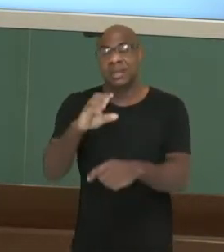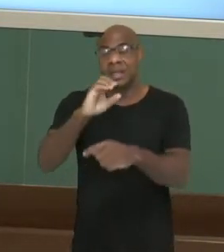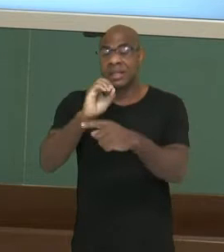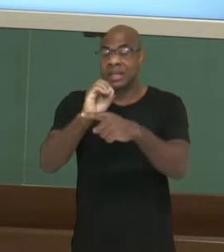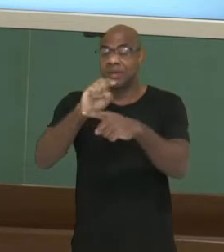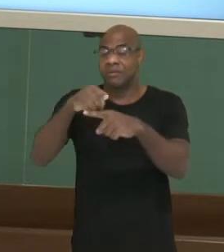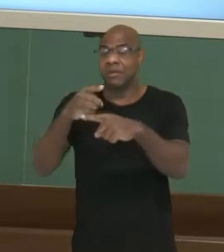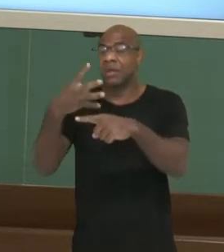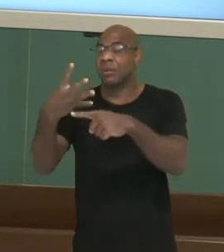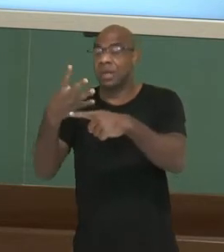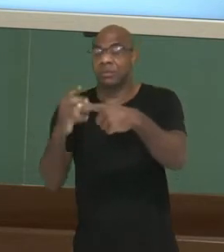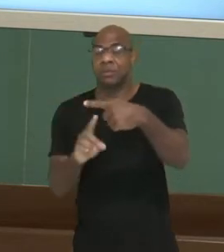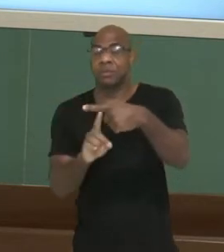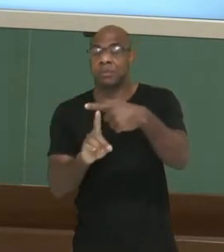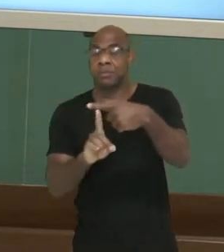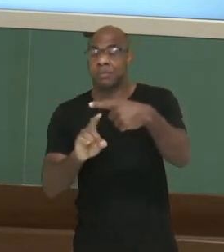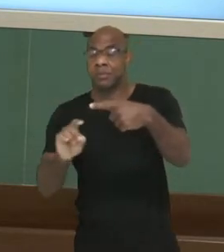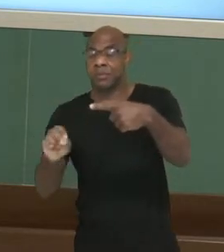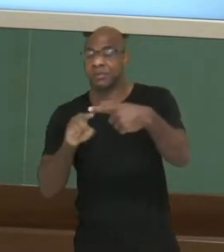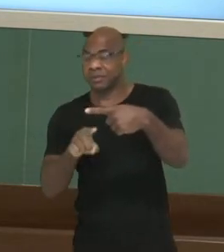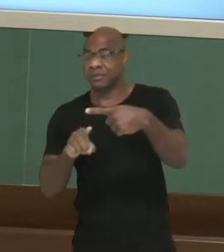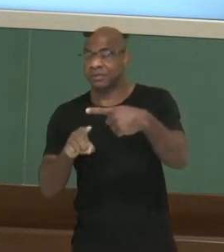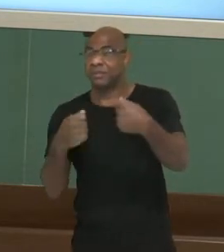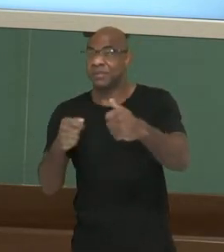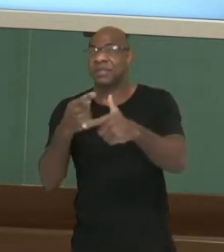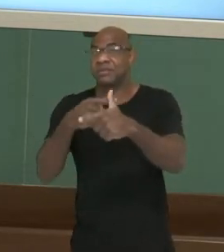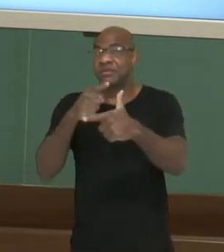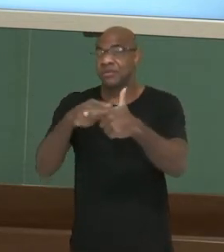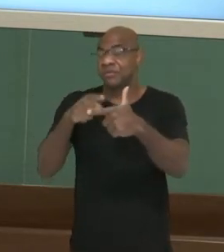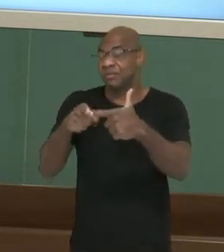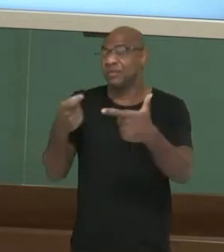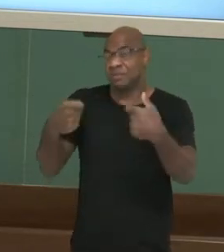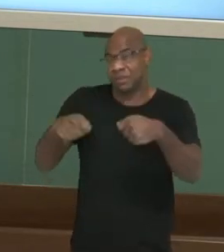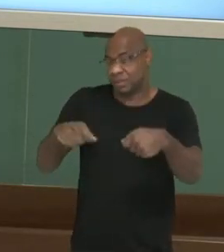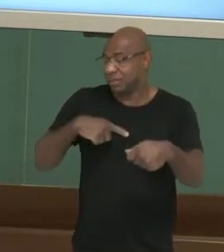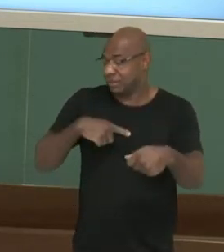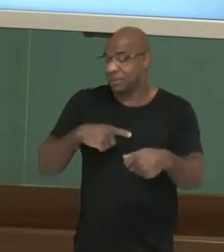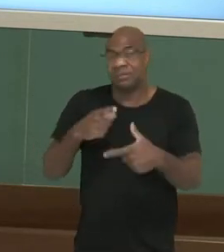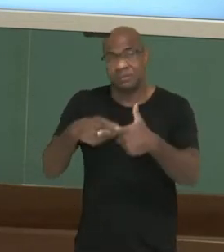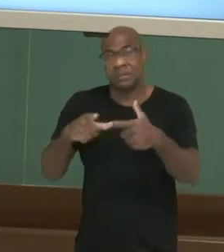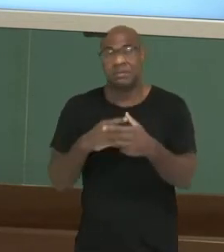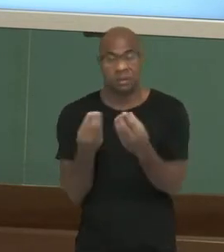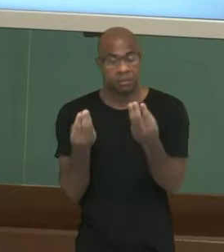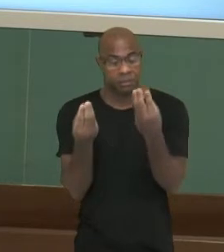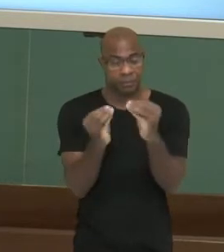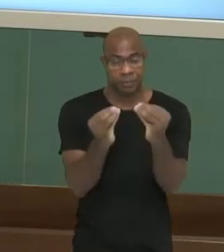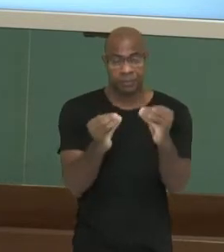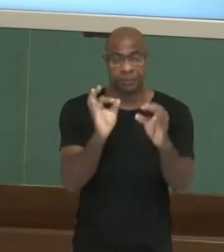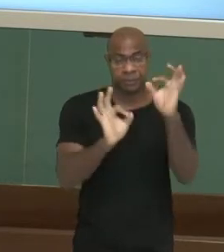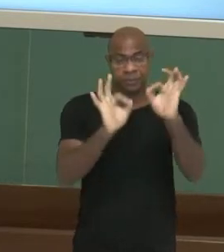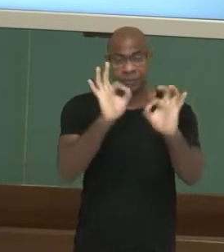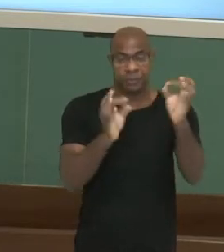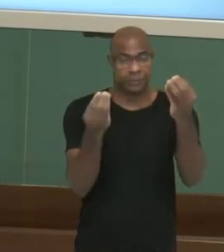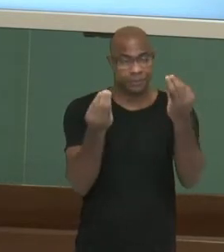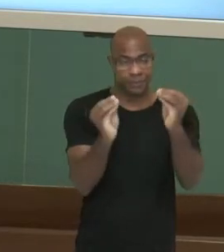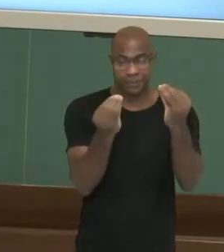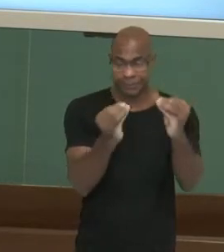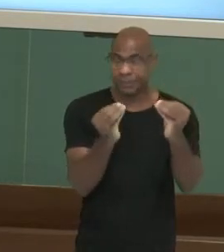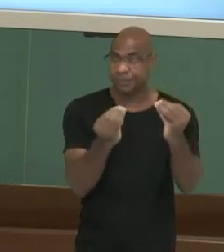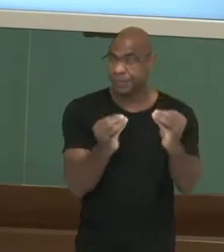0,4%. Então, você precisa dividir, vai ser um número decimal pequenininho ali. E você coloca na conta montante igual